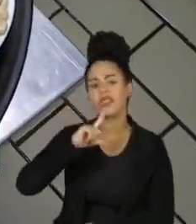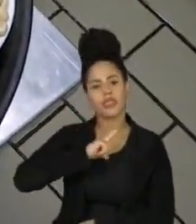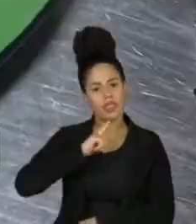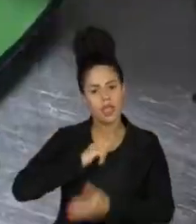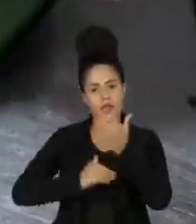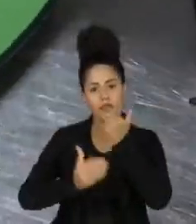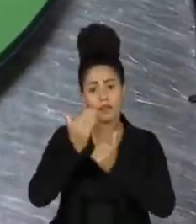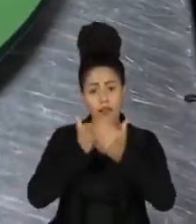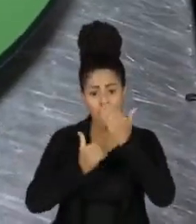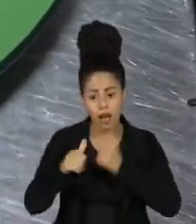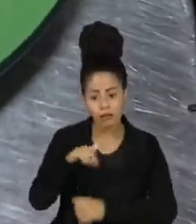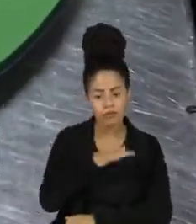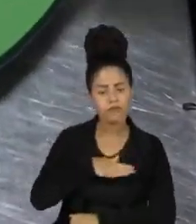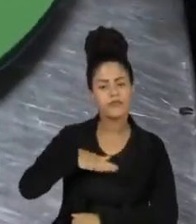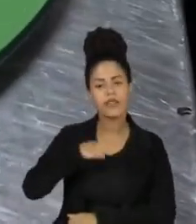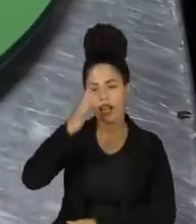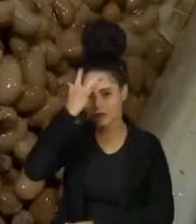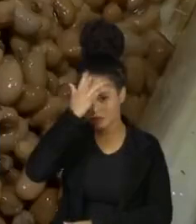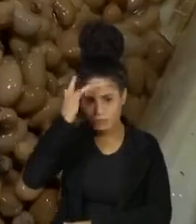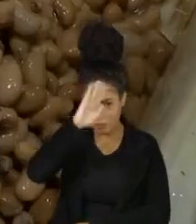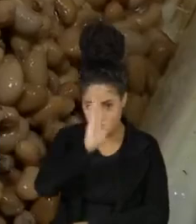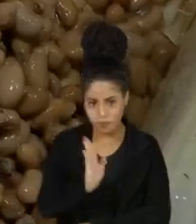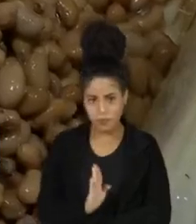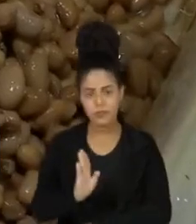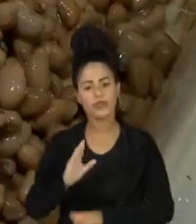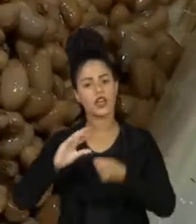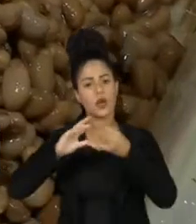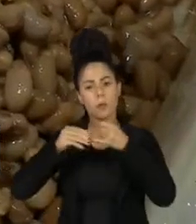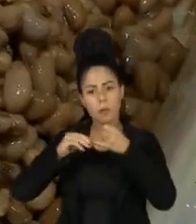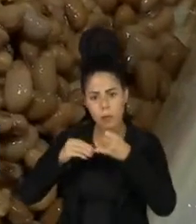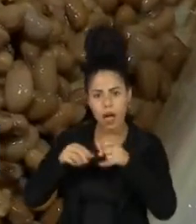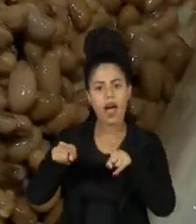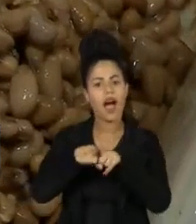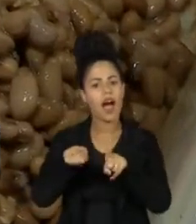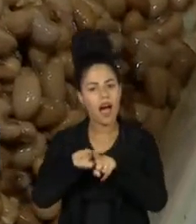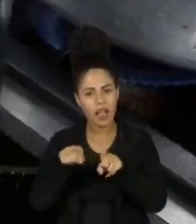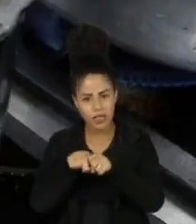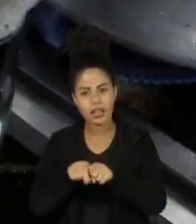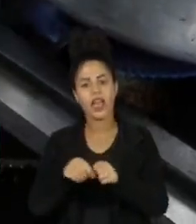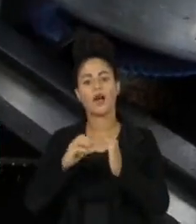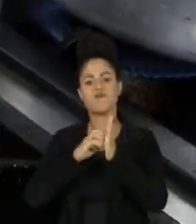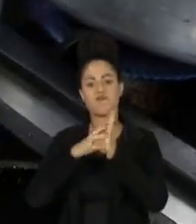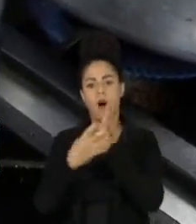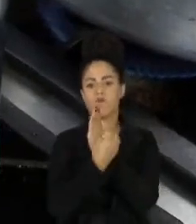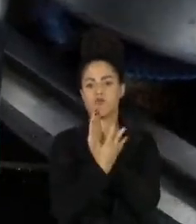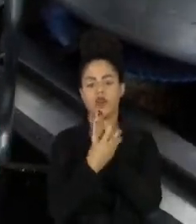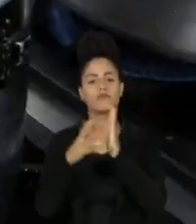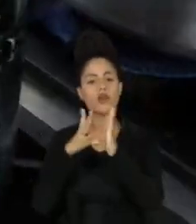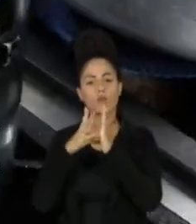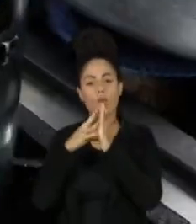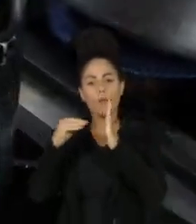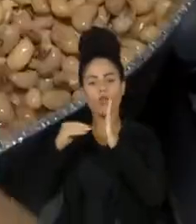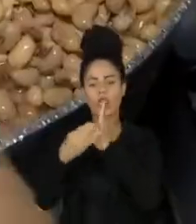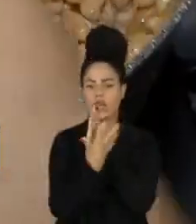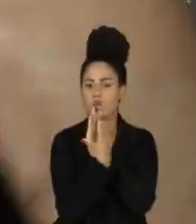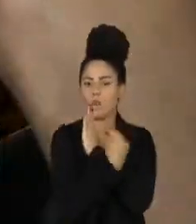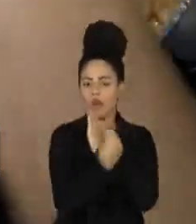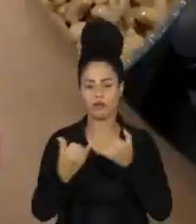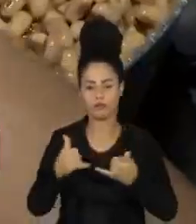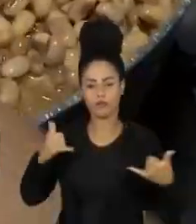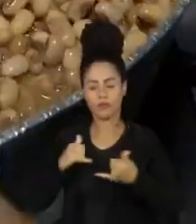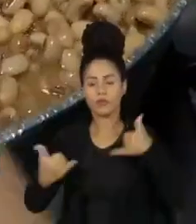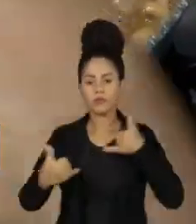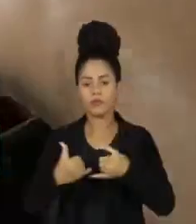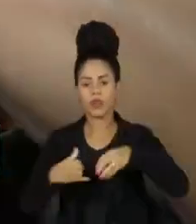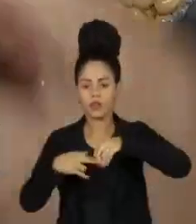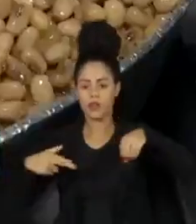do brasileiro. Um alimento completo, contém proteína que dá saciedade, carboidrato, fonte de energia,